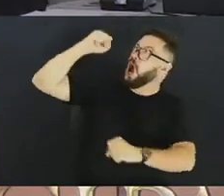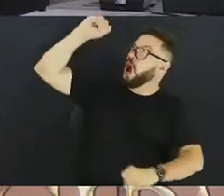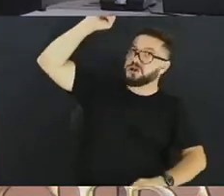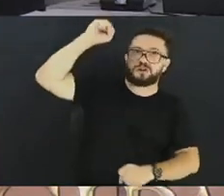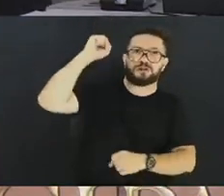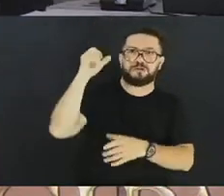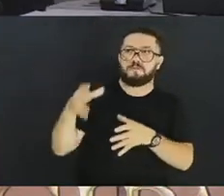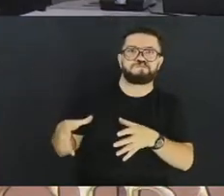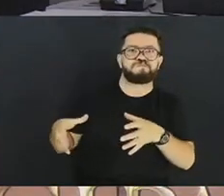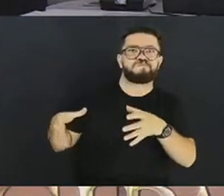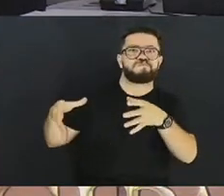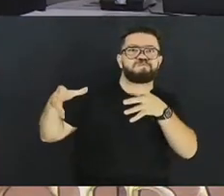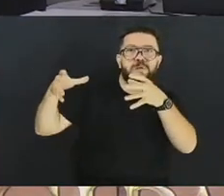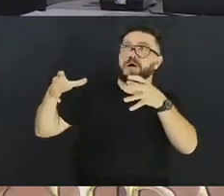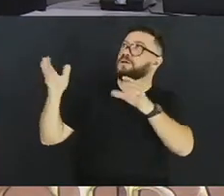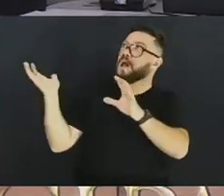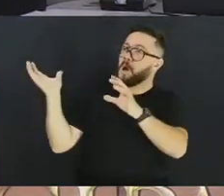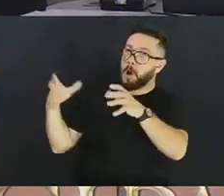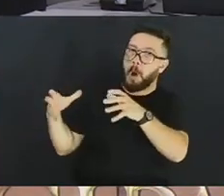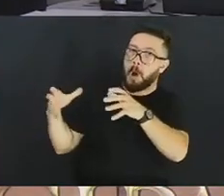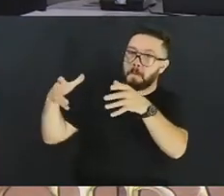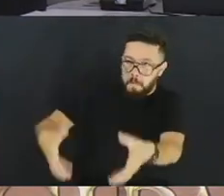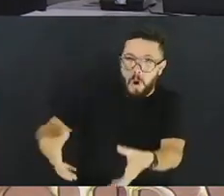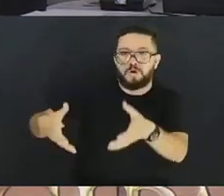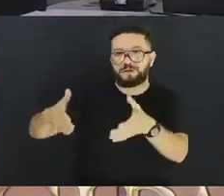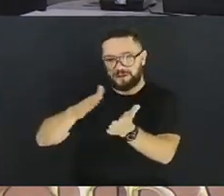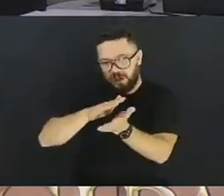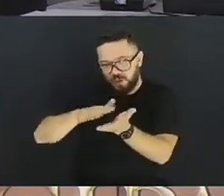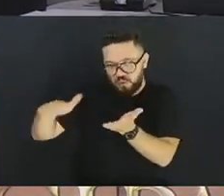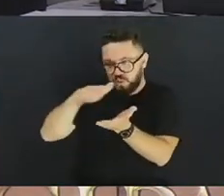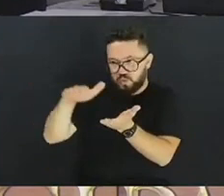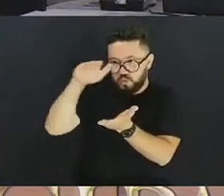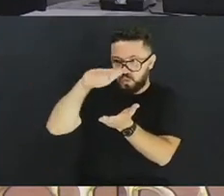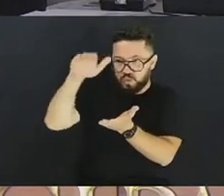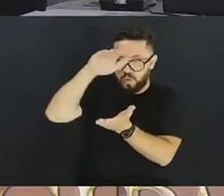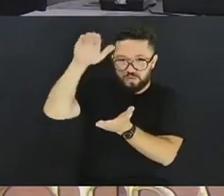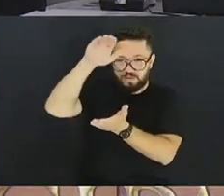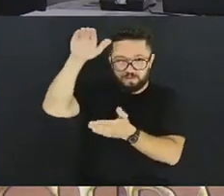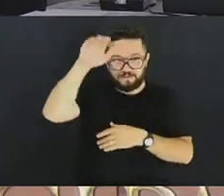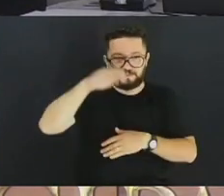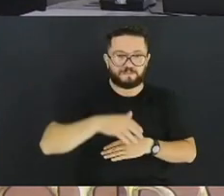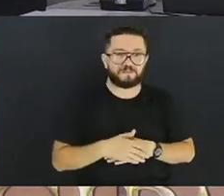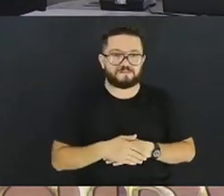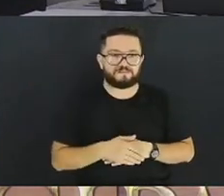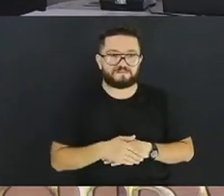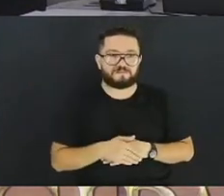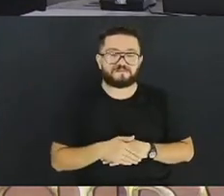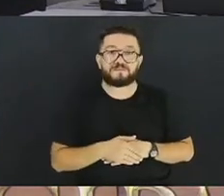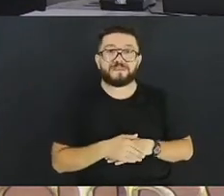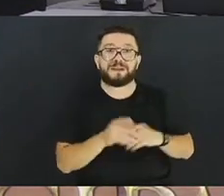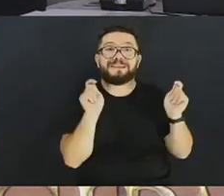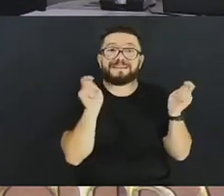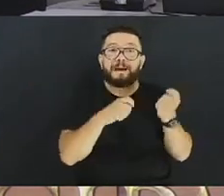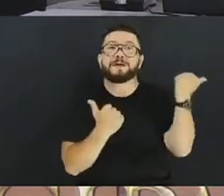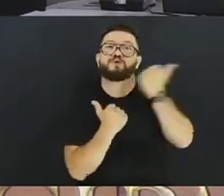não 4, como está escrito por aí, 20. 20 mudas daquele tamanho. Gente, não é uma renovação? É